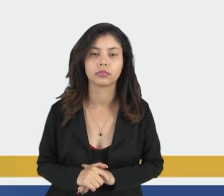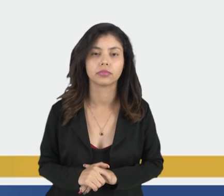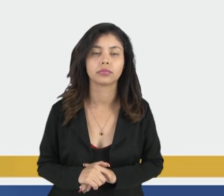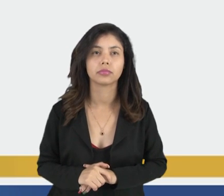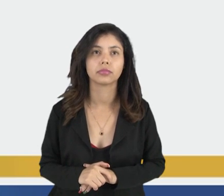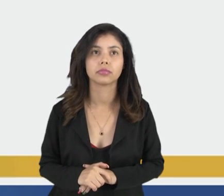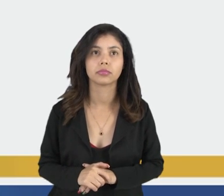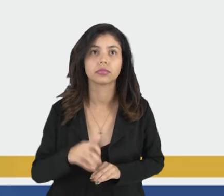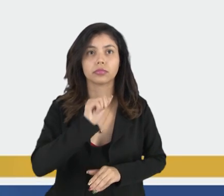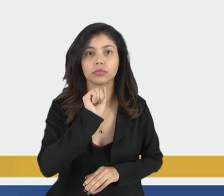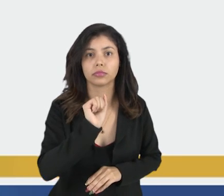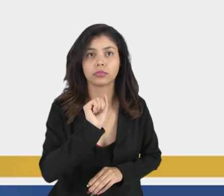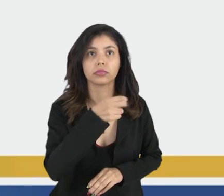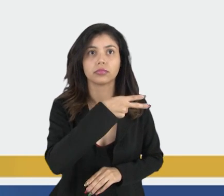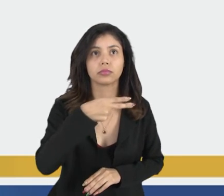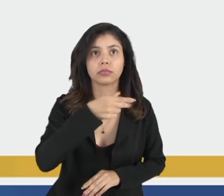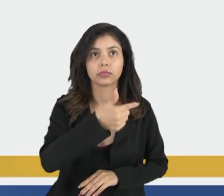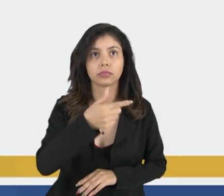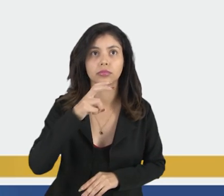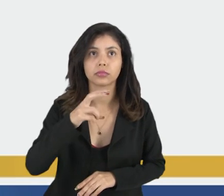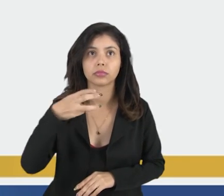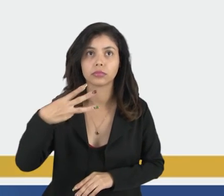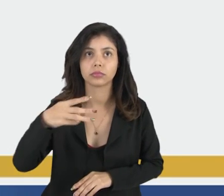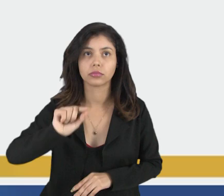A área em branco é